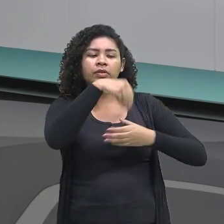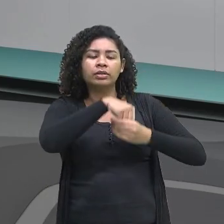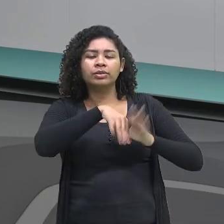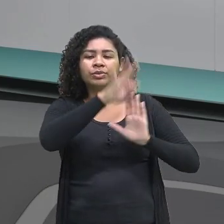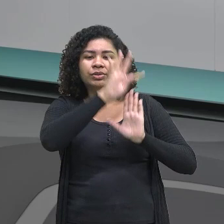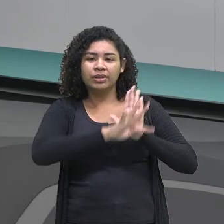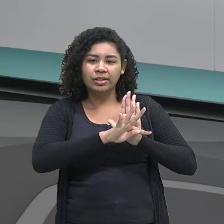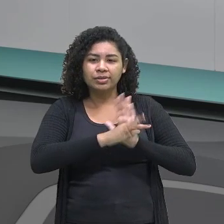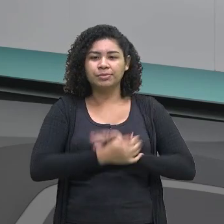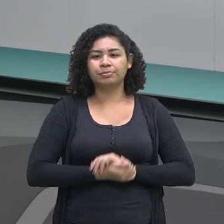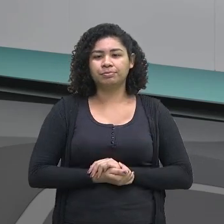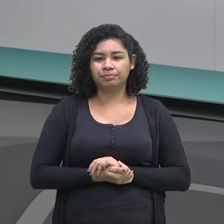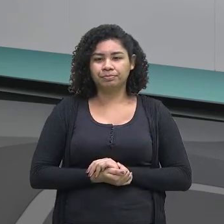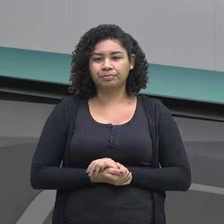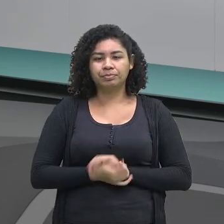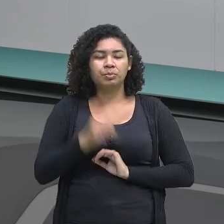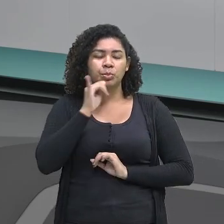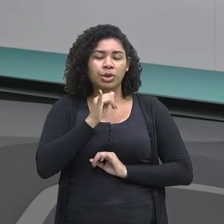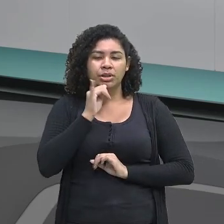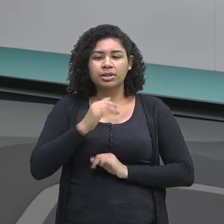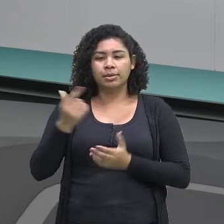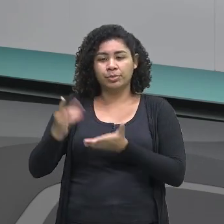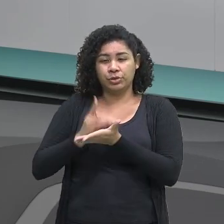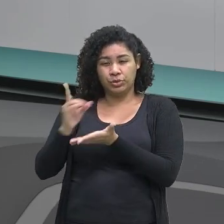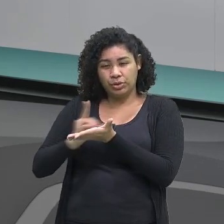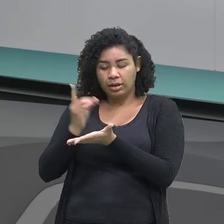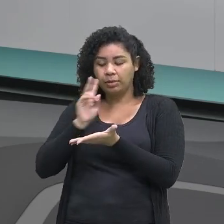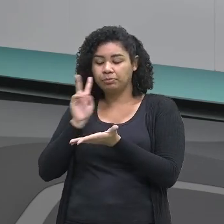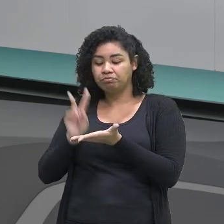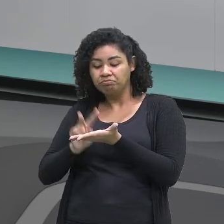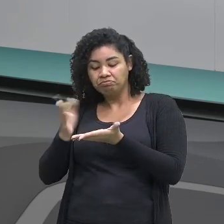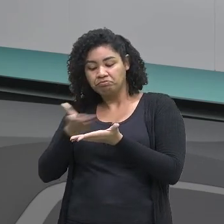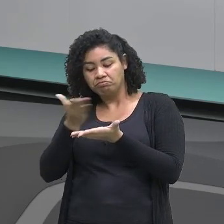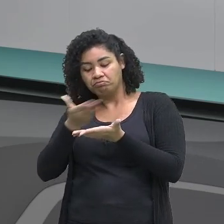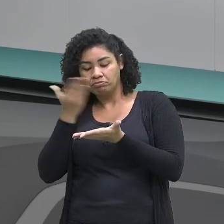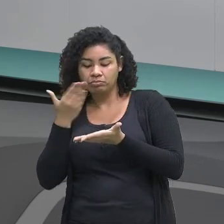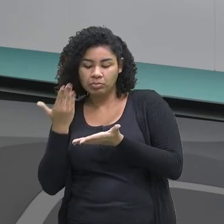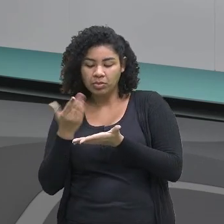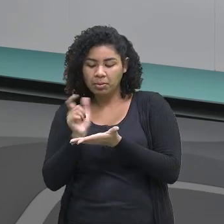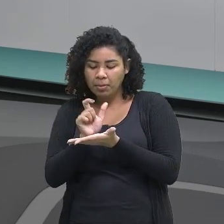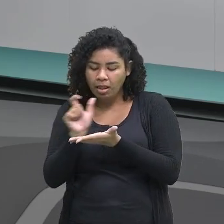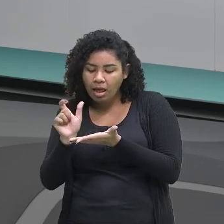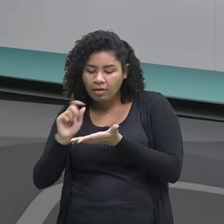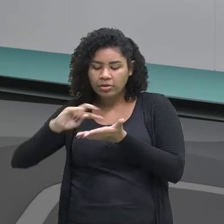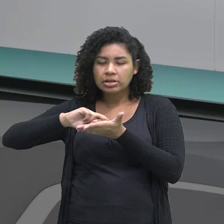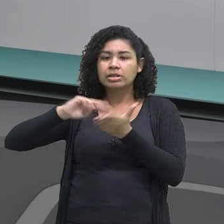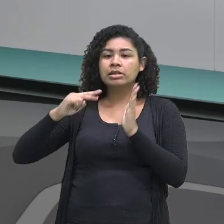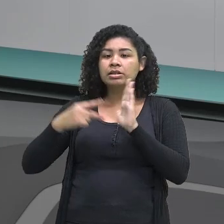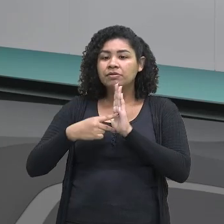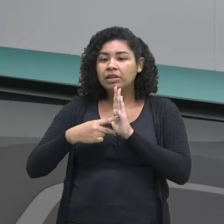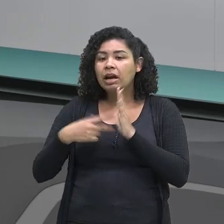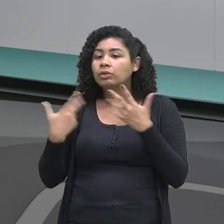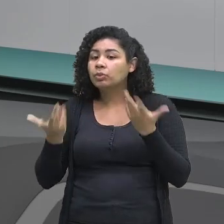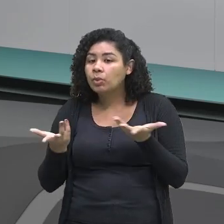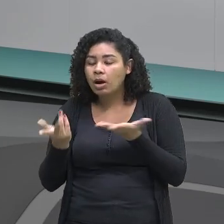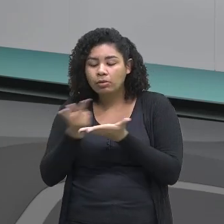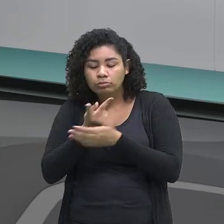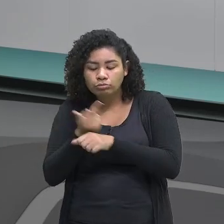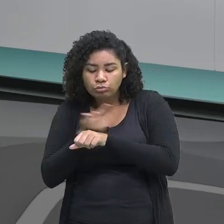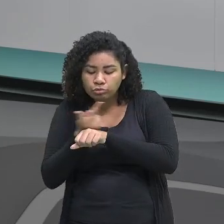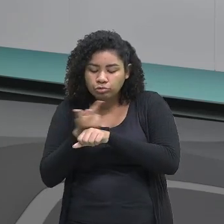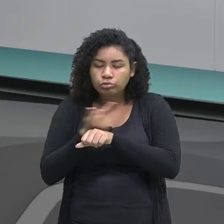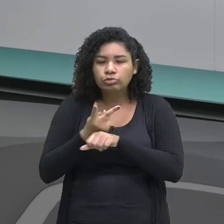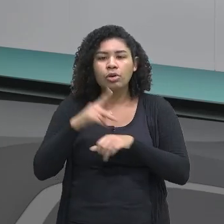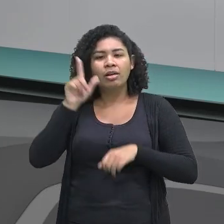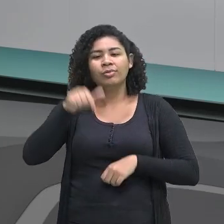específicas? Quando você abre o dicionário para procurar o significado de uma palavra, você não está querendo saber a ideia de um